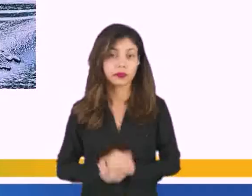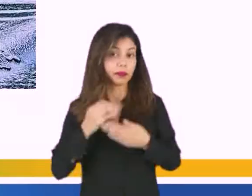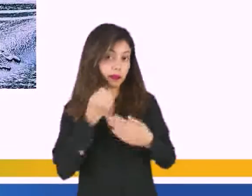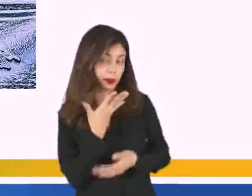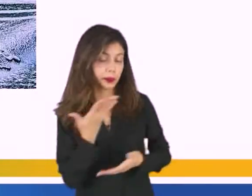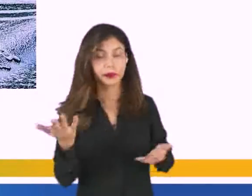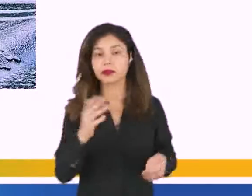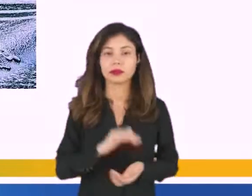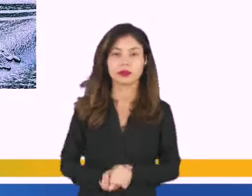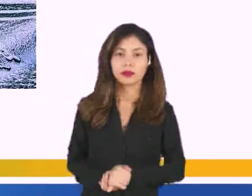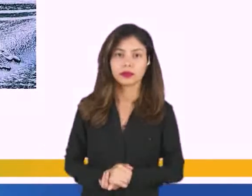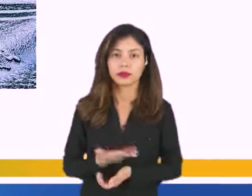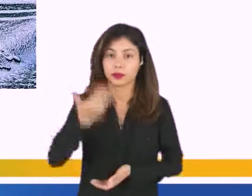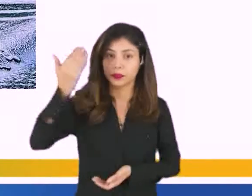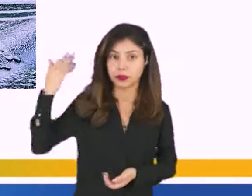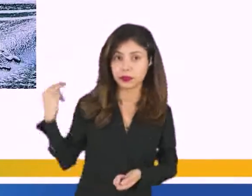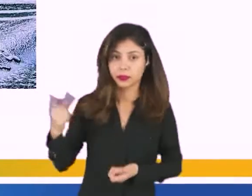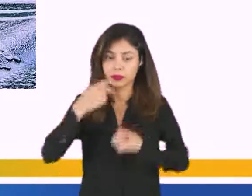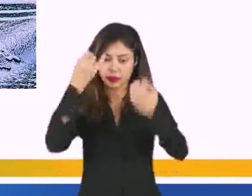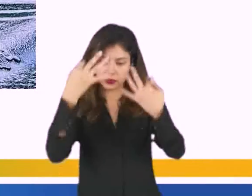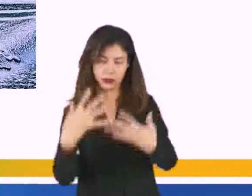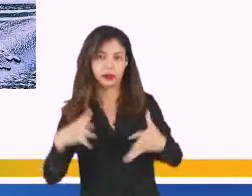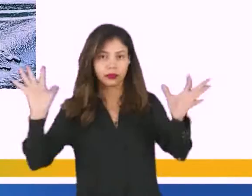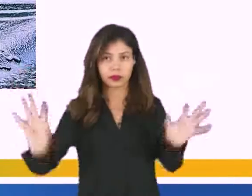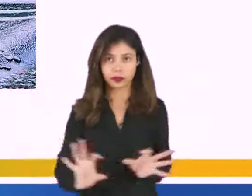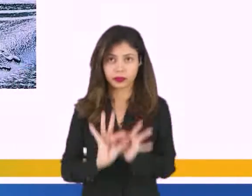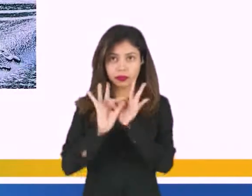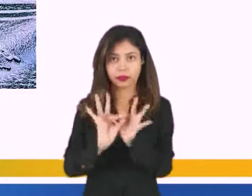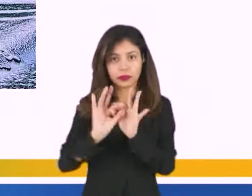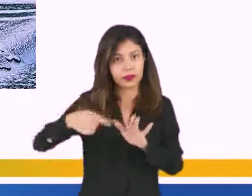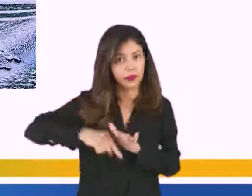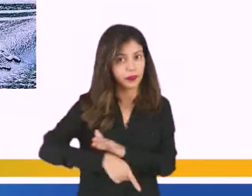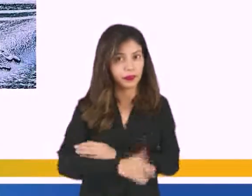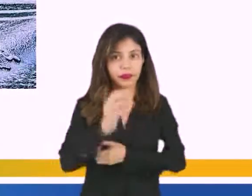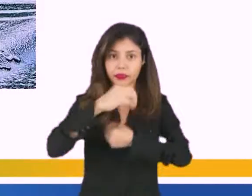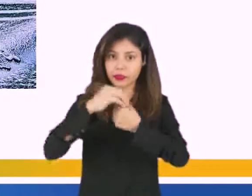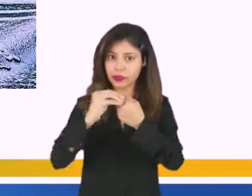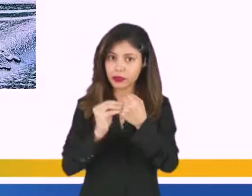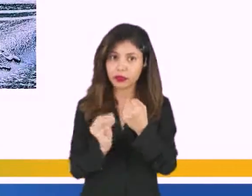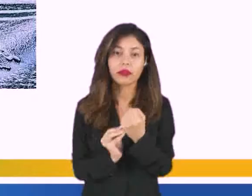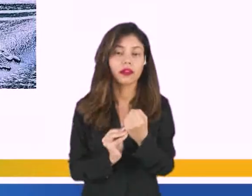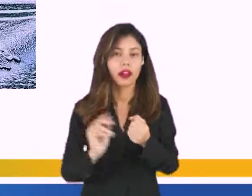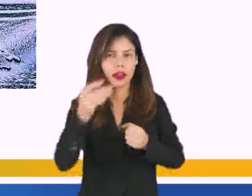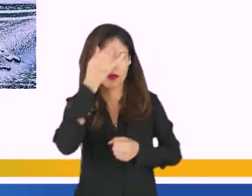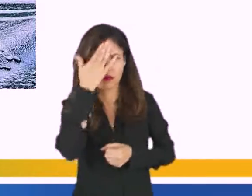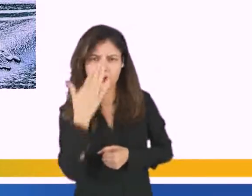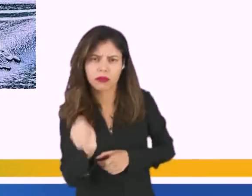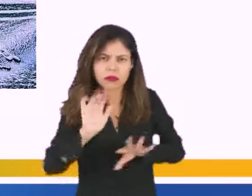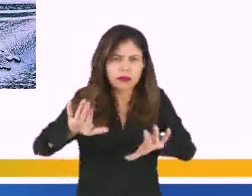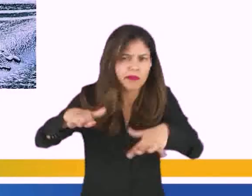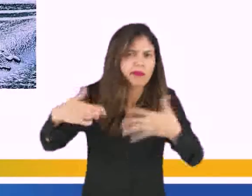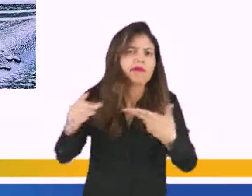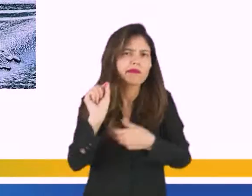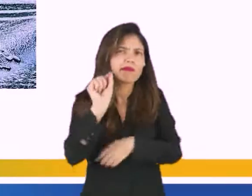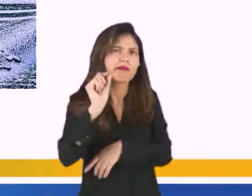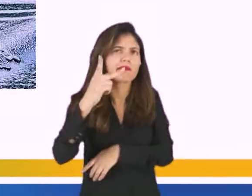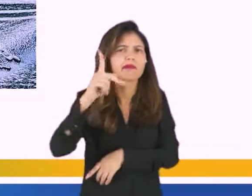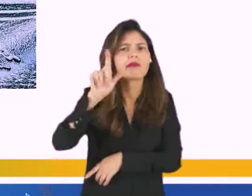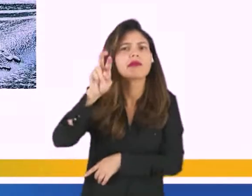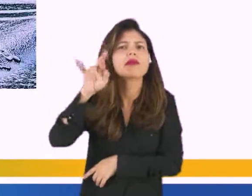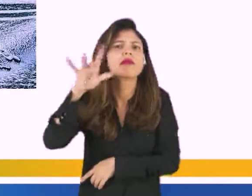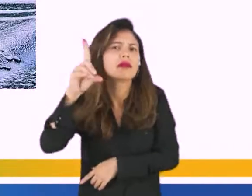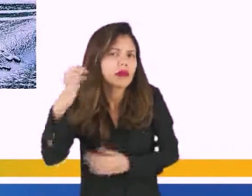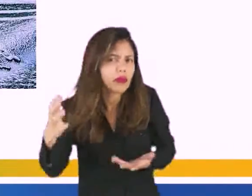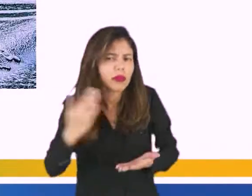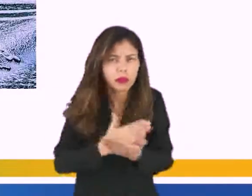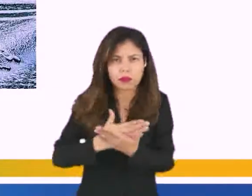Bem, antes de falar sobre ligações intermoleculares, o ideal é saber o que é polaridade. E